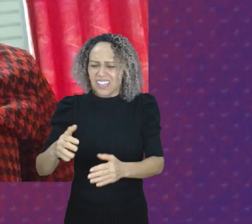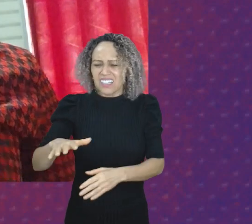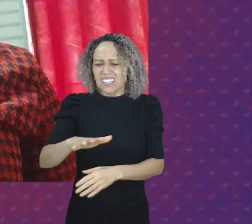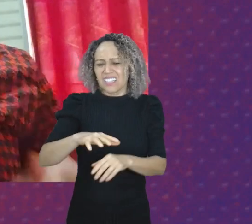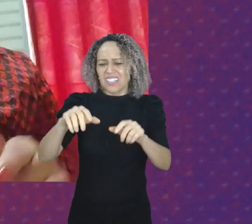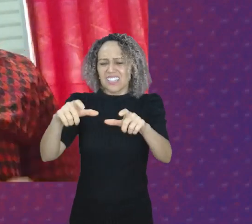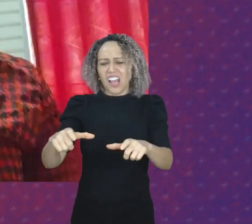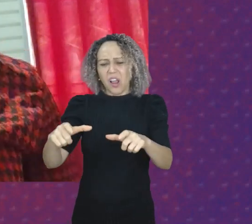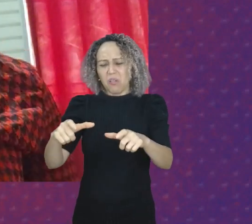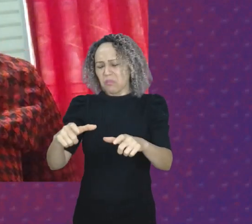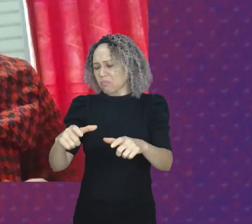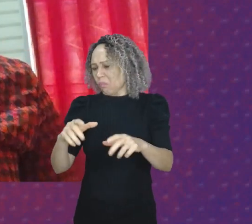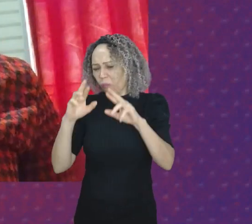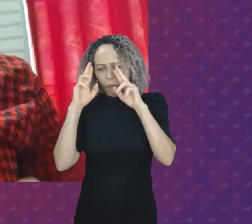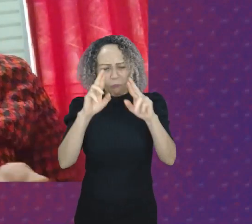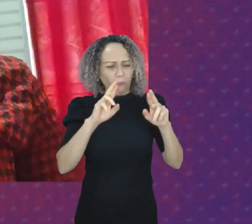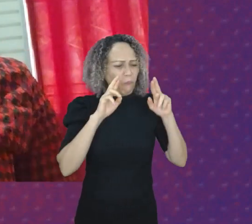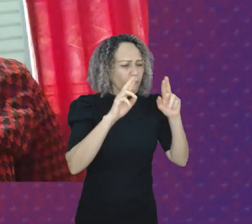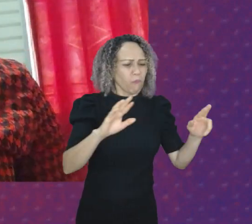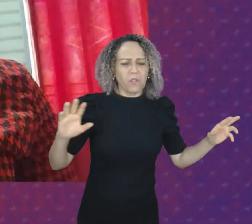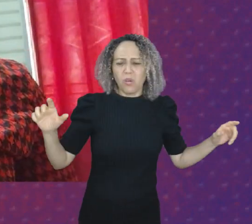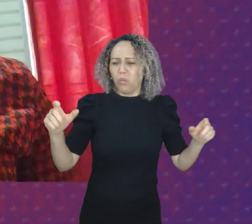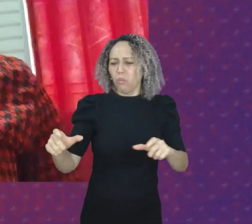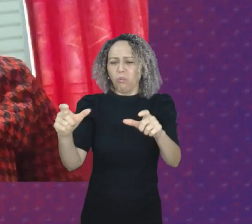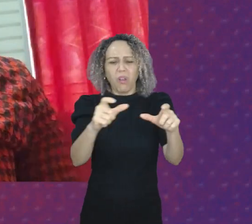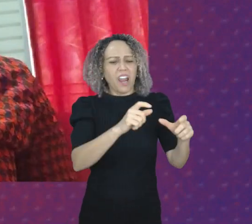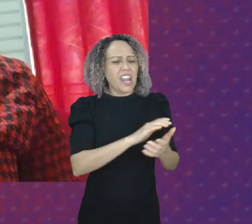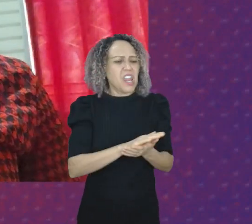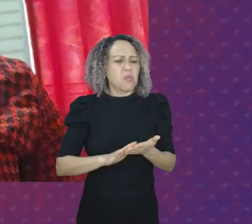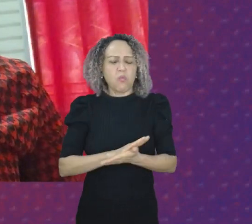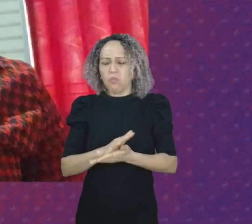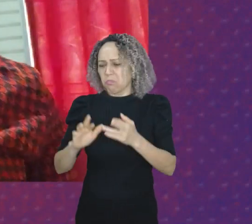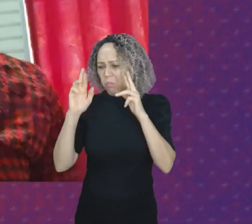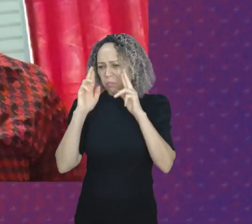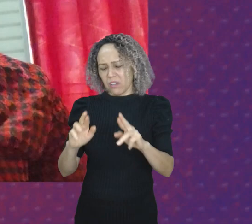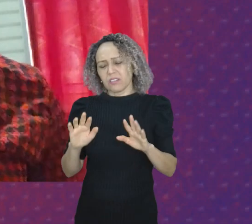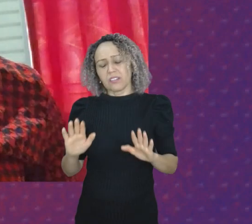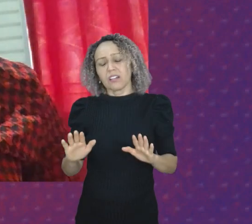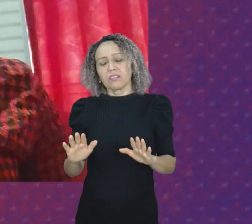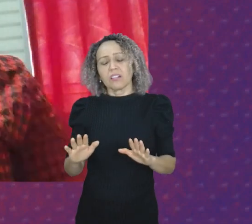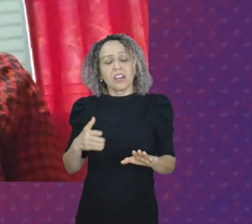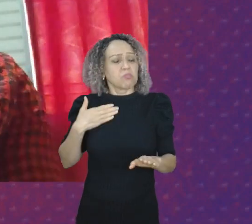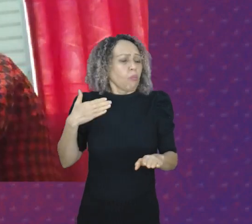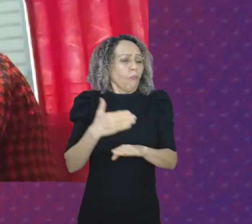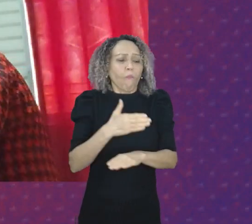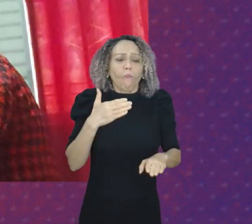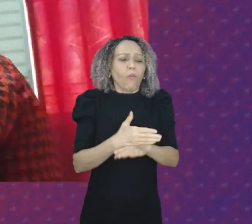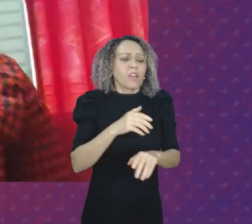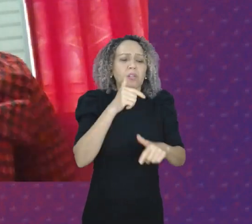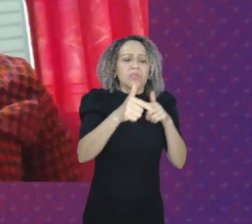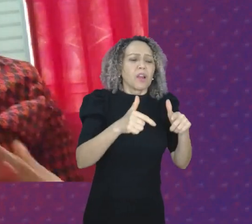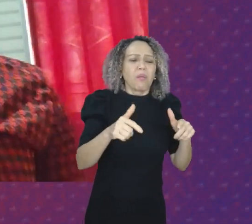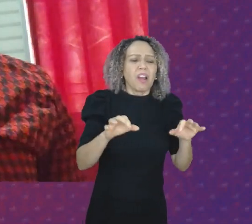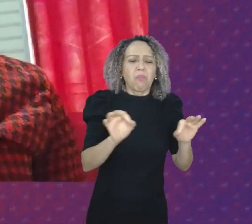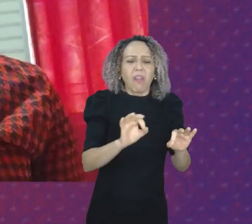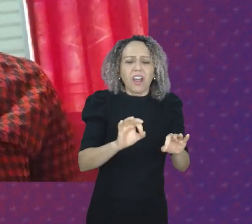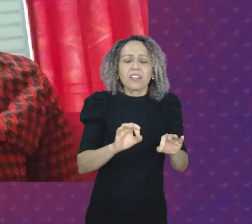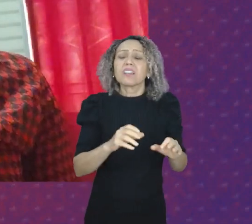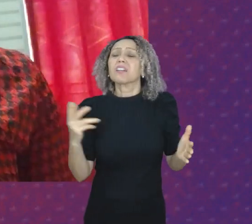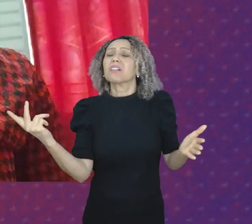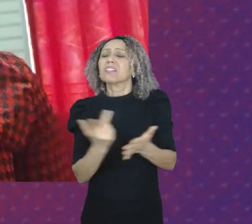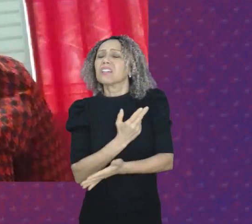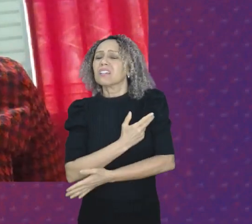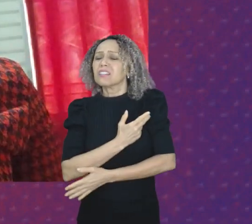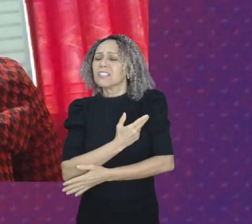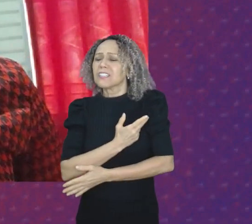trabalho. Então, se ela não teve esse acesso ao mercado de trabalho, ela vai viver no submundo, onde a gente sabe que esse